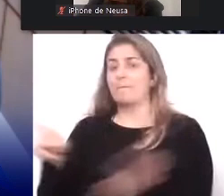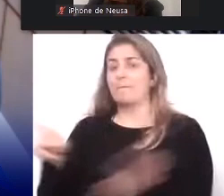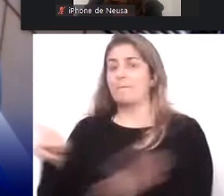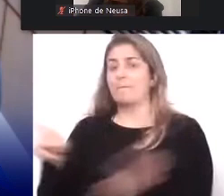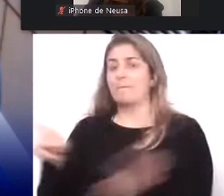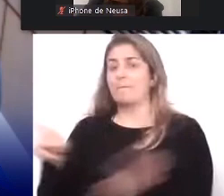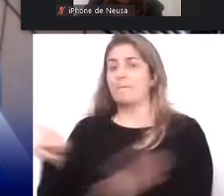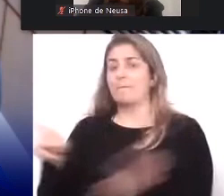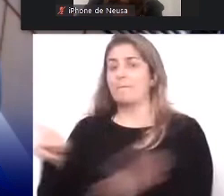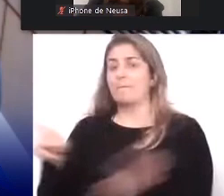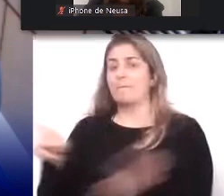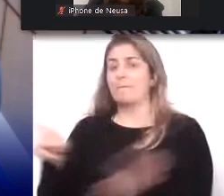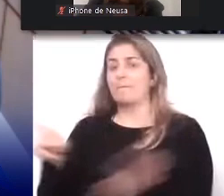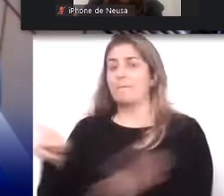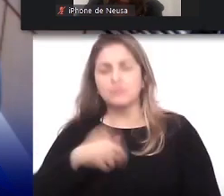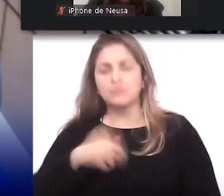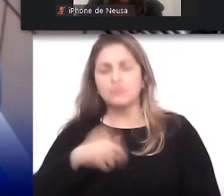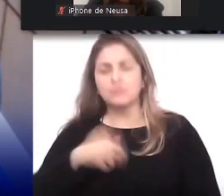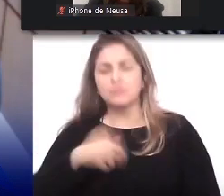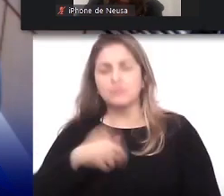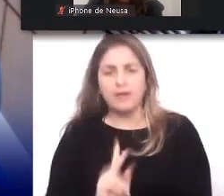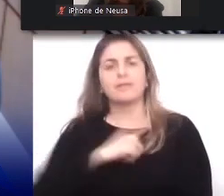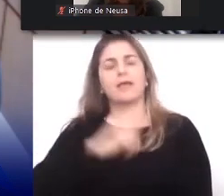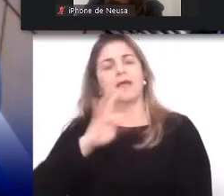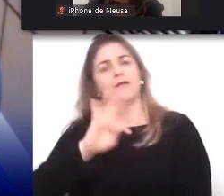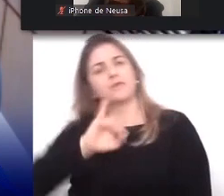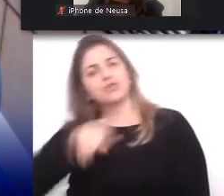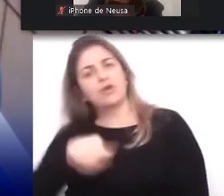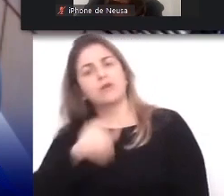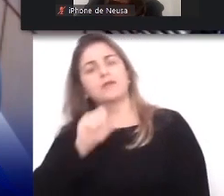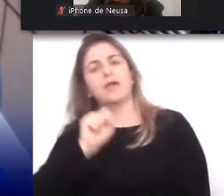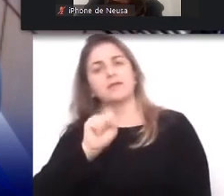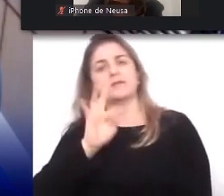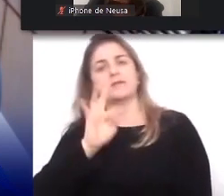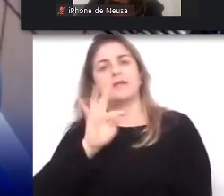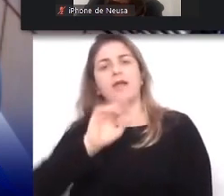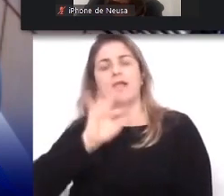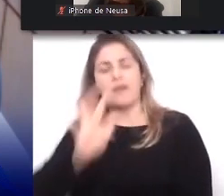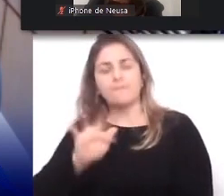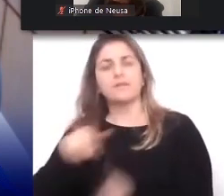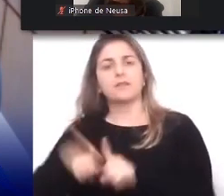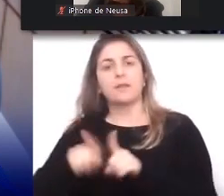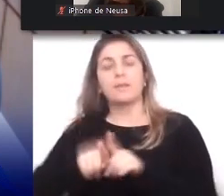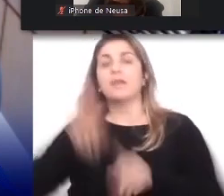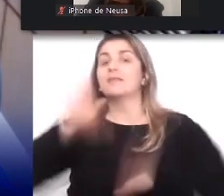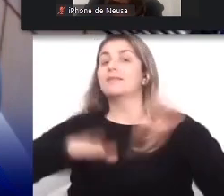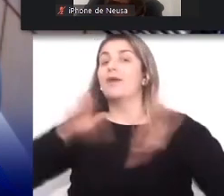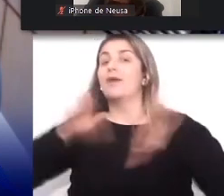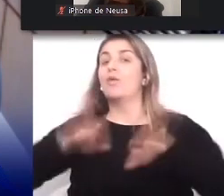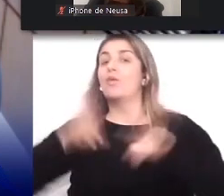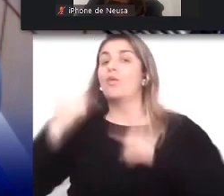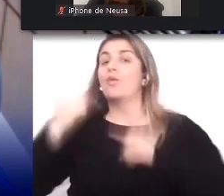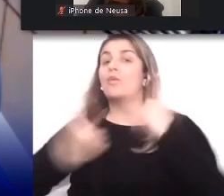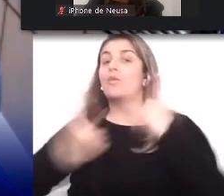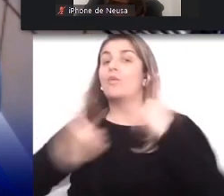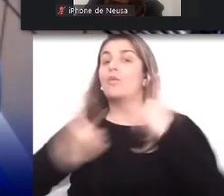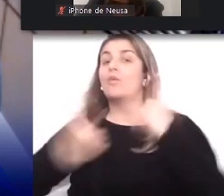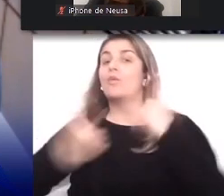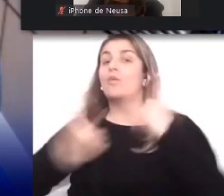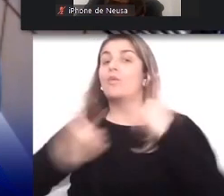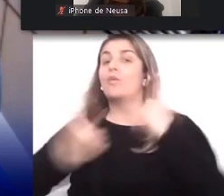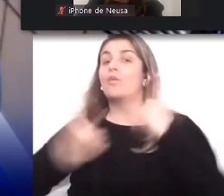juiz, sessões no STJ, no STF, facultativa pelo virtual, ok. Comunicação, tudo